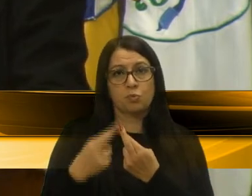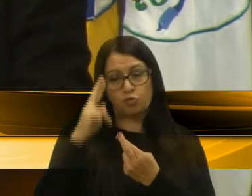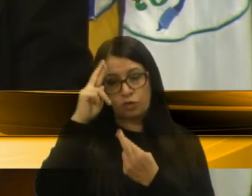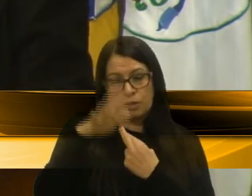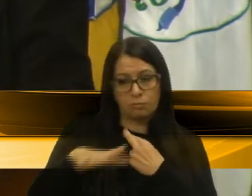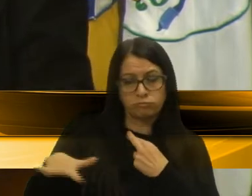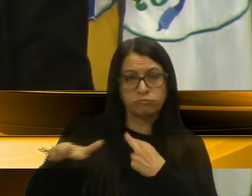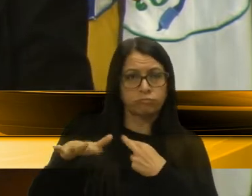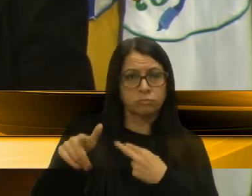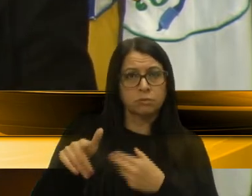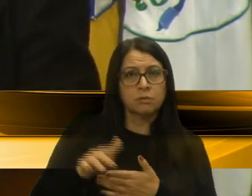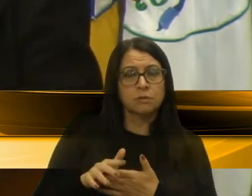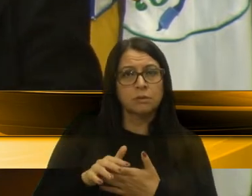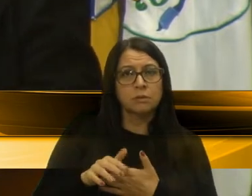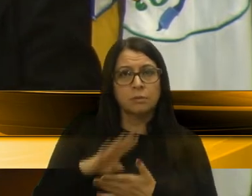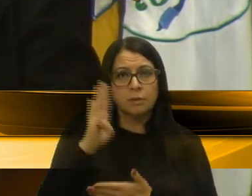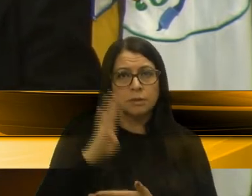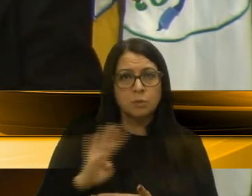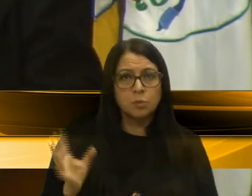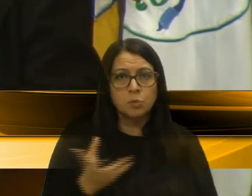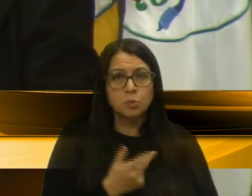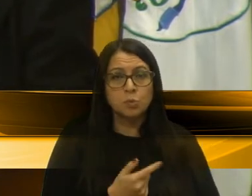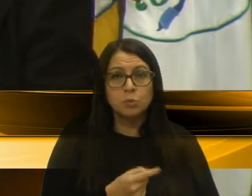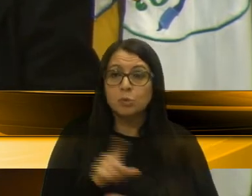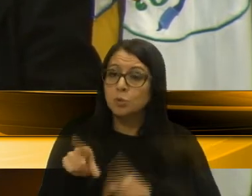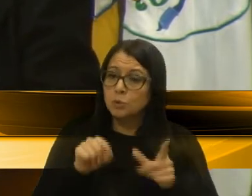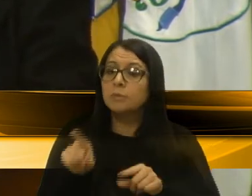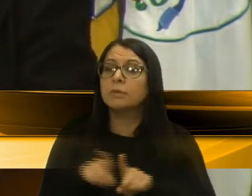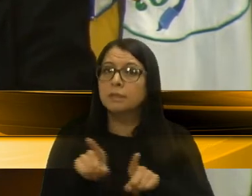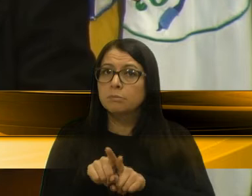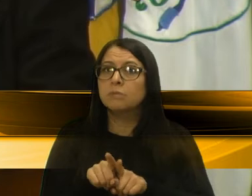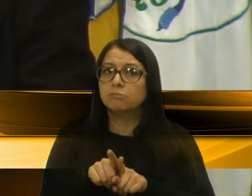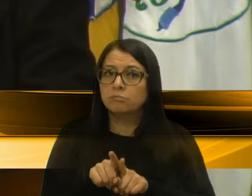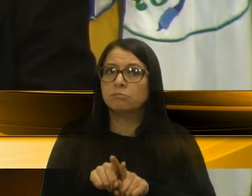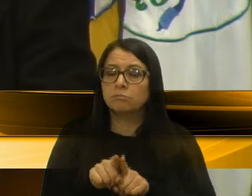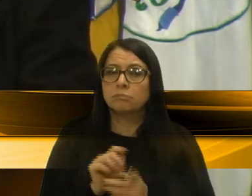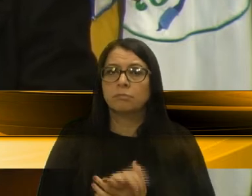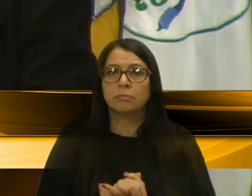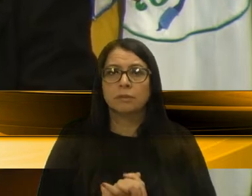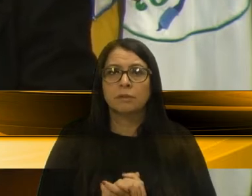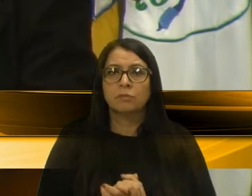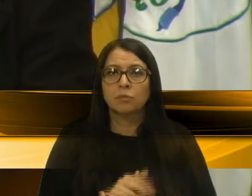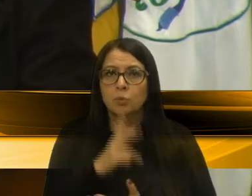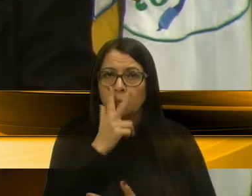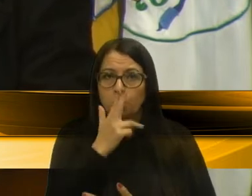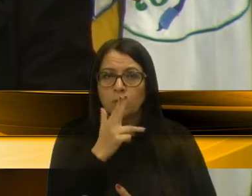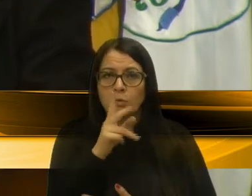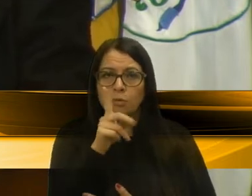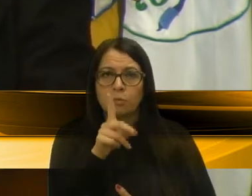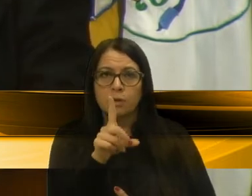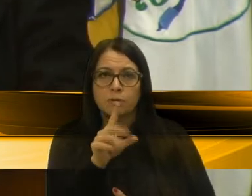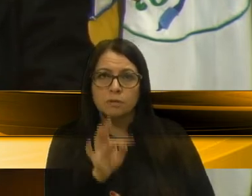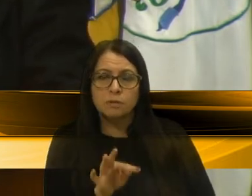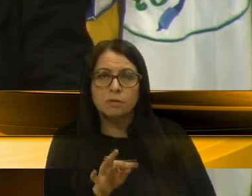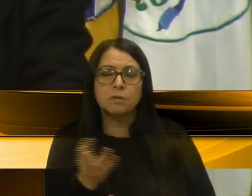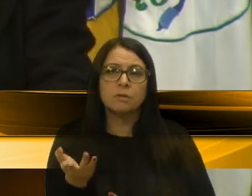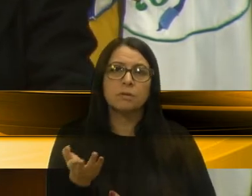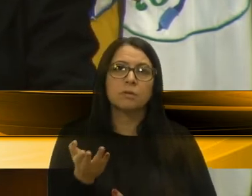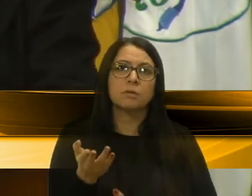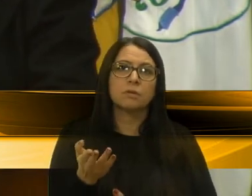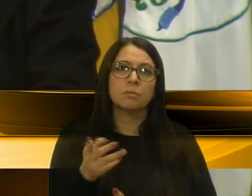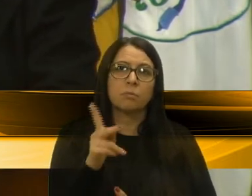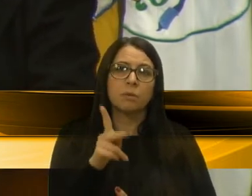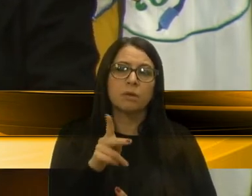diretório nacional, optou também por fechar a questão, a mesma forma que o PDT, a mesma forma